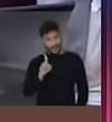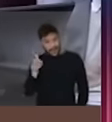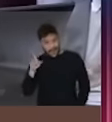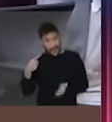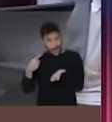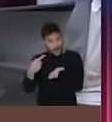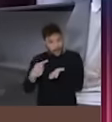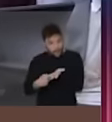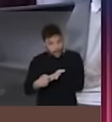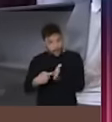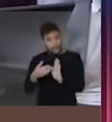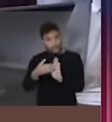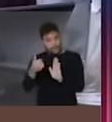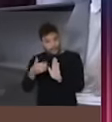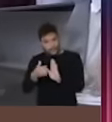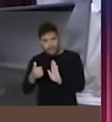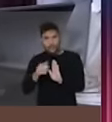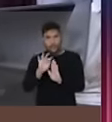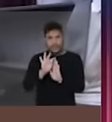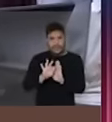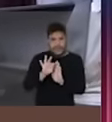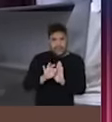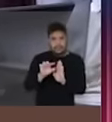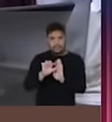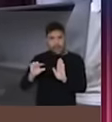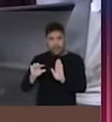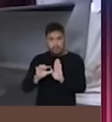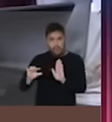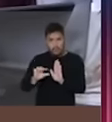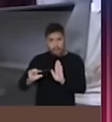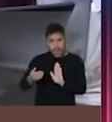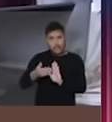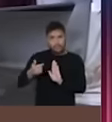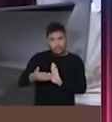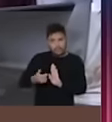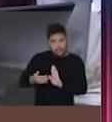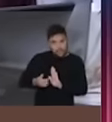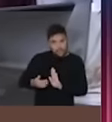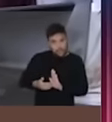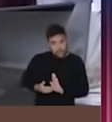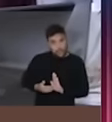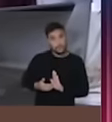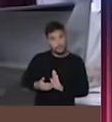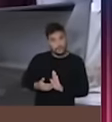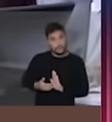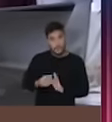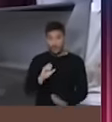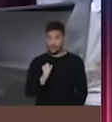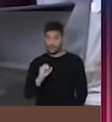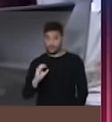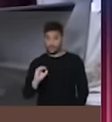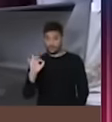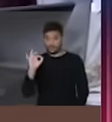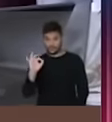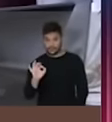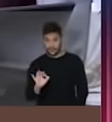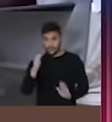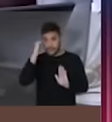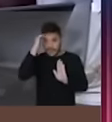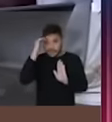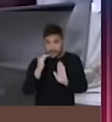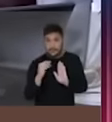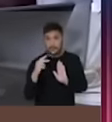do agronegócio e da Defesa do próprio presidente Lula contrário à inclusão das carnes na cesta